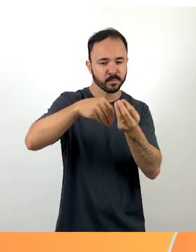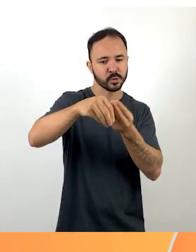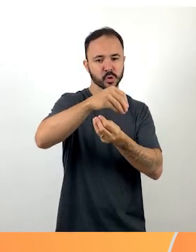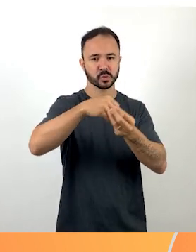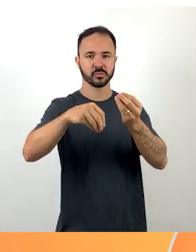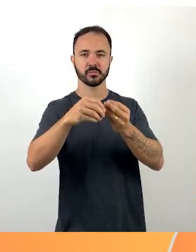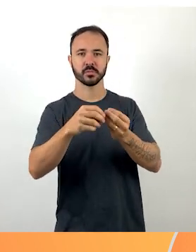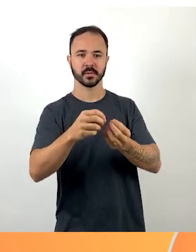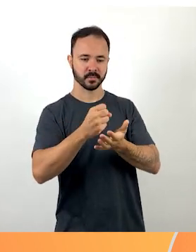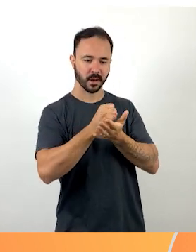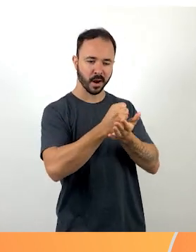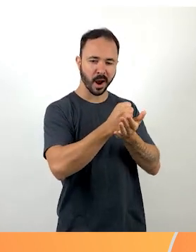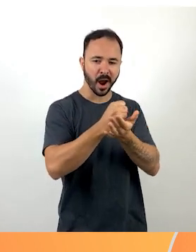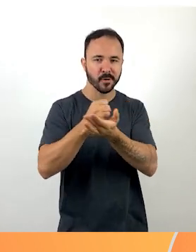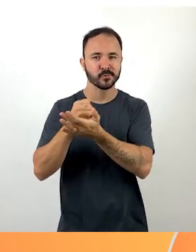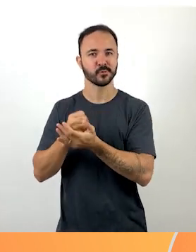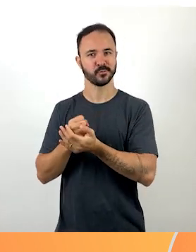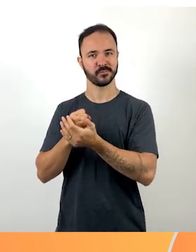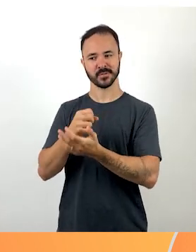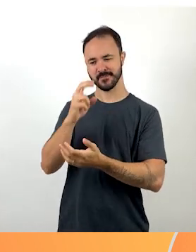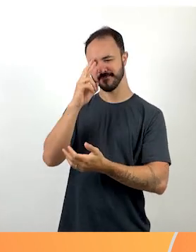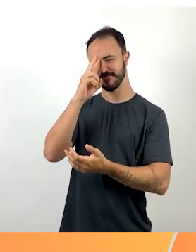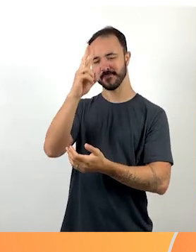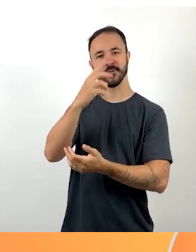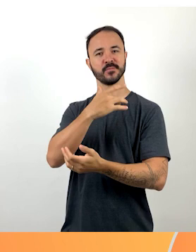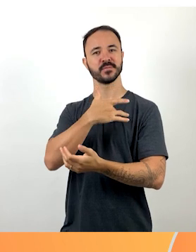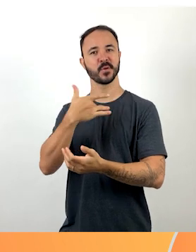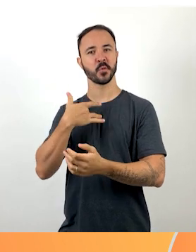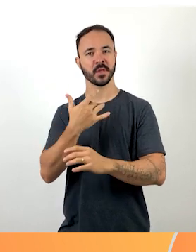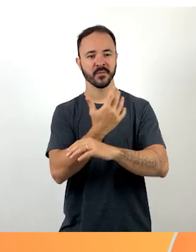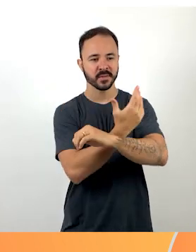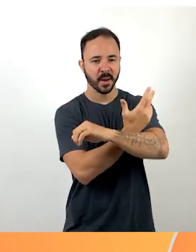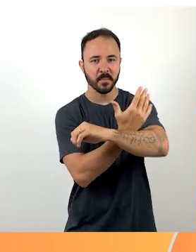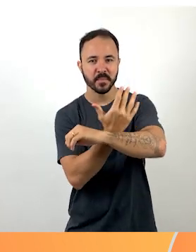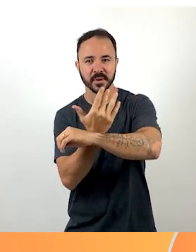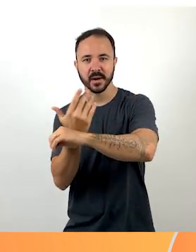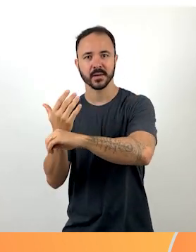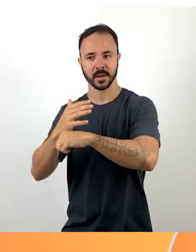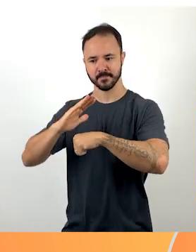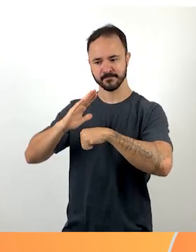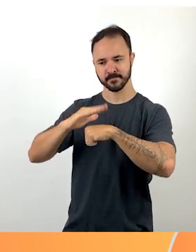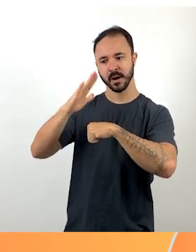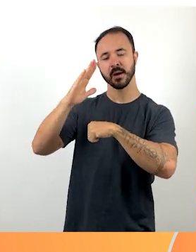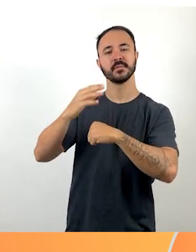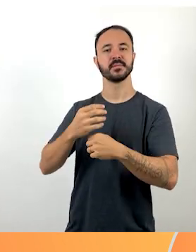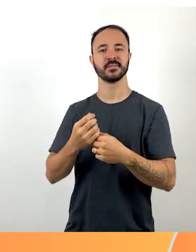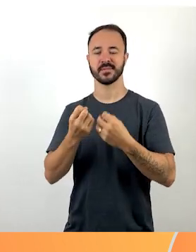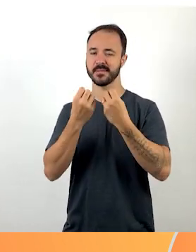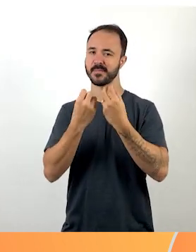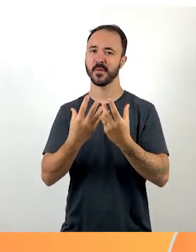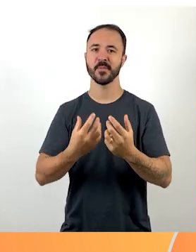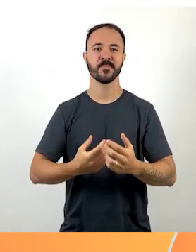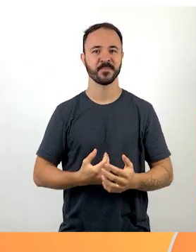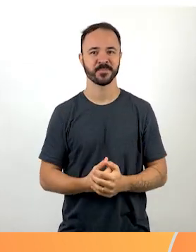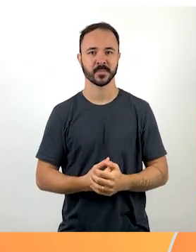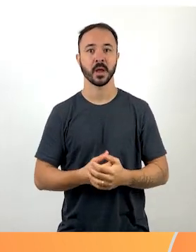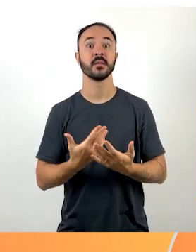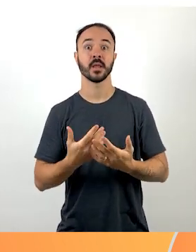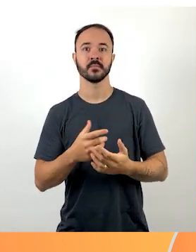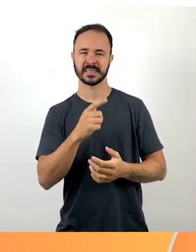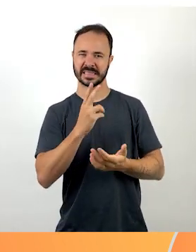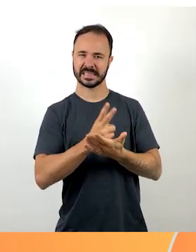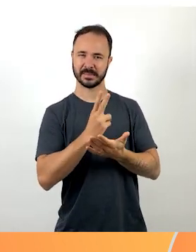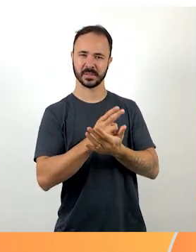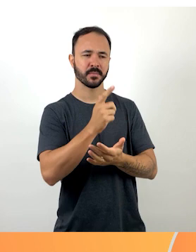terra. Umidifica esse processo e essa irrigação acontece de forma diária. Depois de 3 meses,